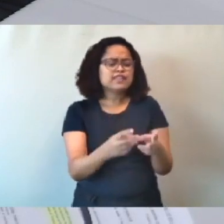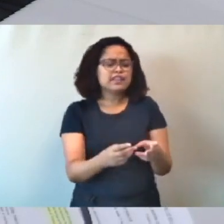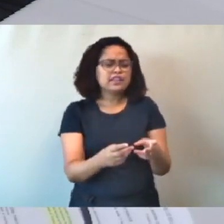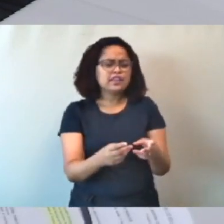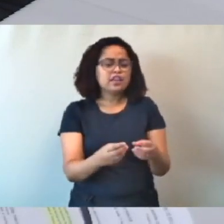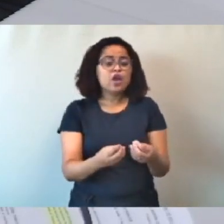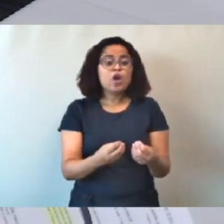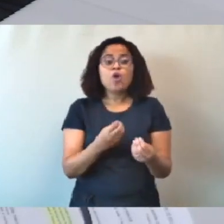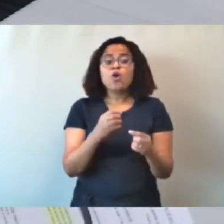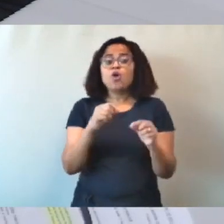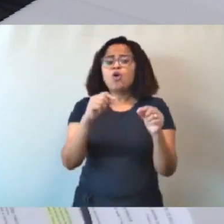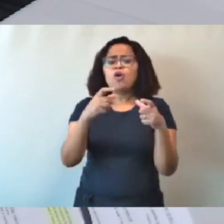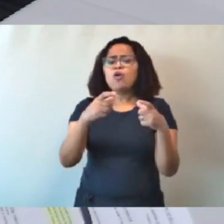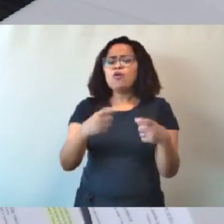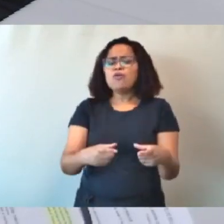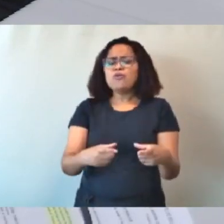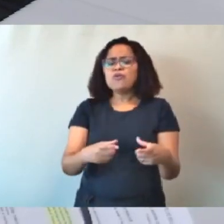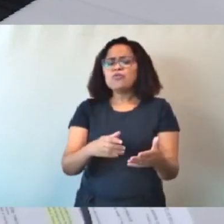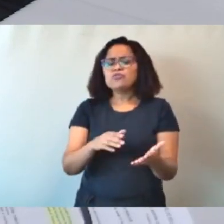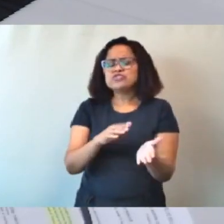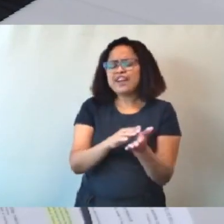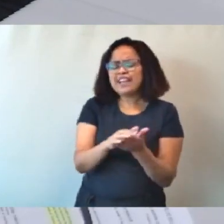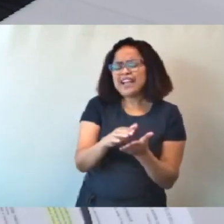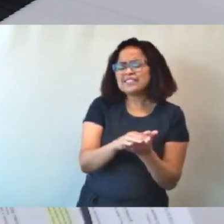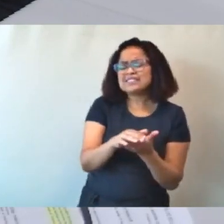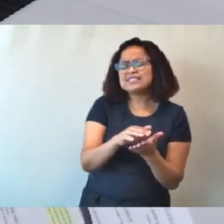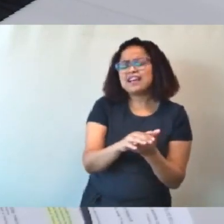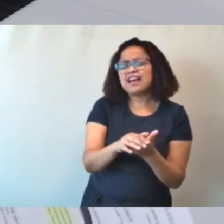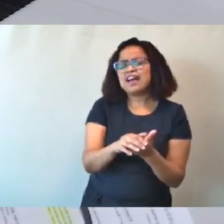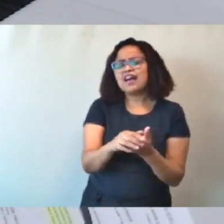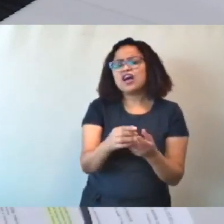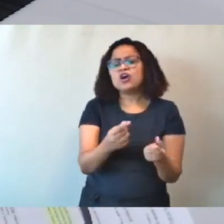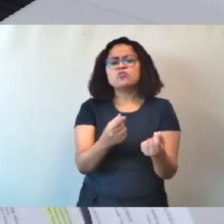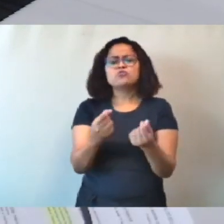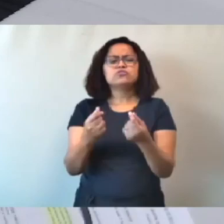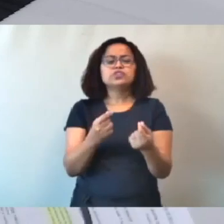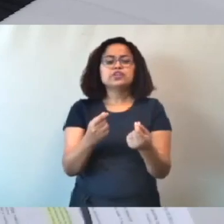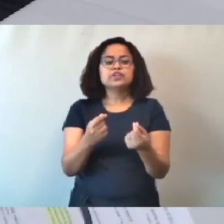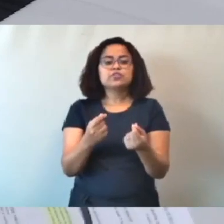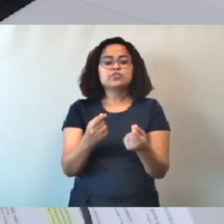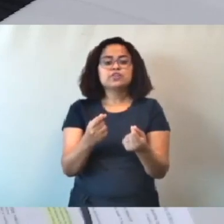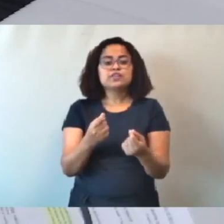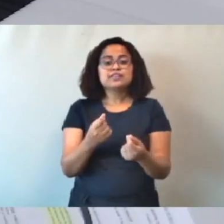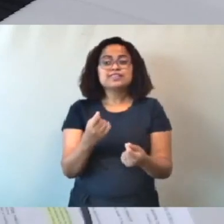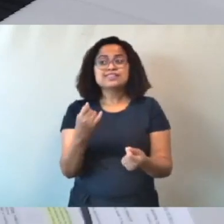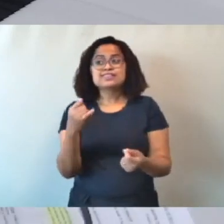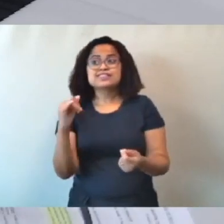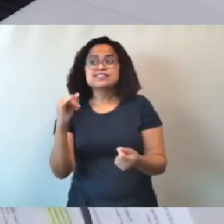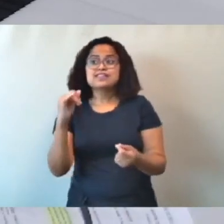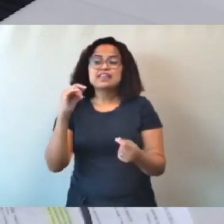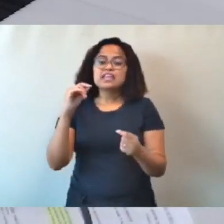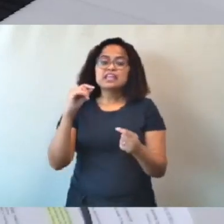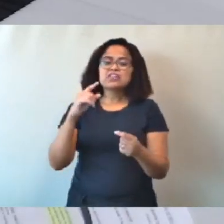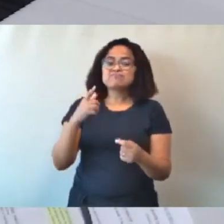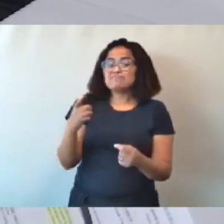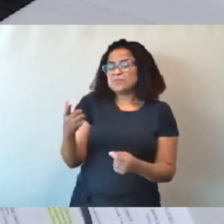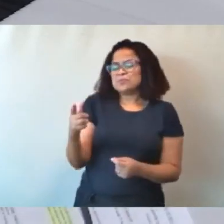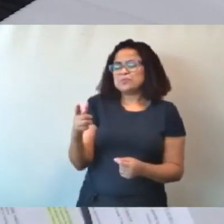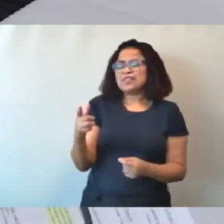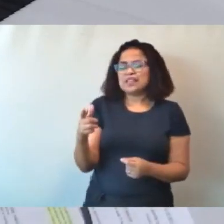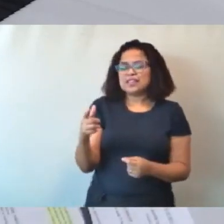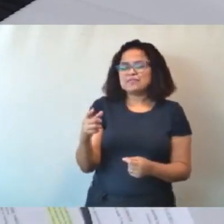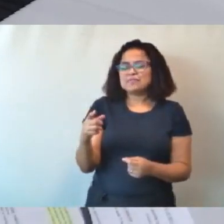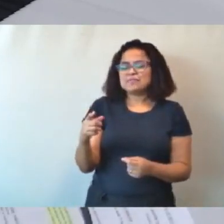então adquiriam para comprar droga, se não existe esse triângulo? Foi desfeito. Então, a gente